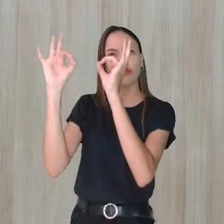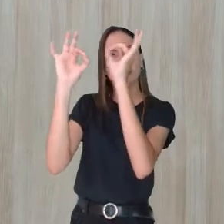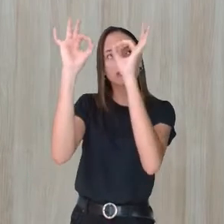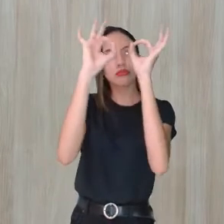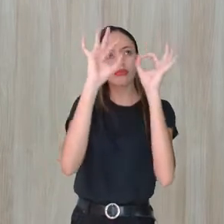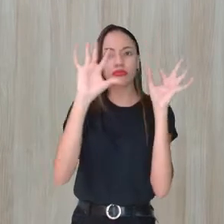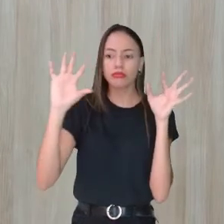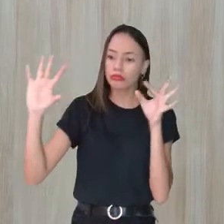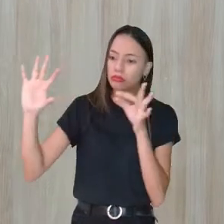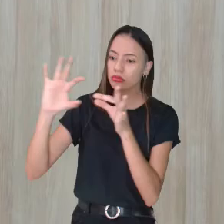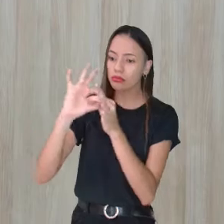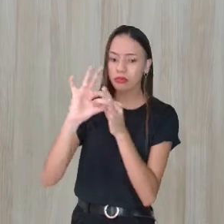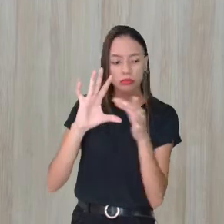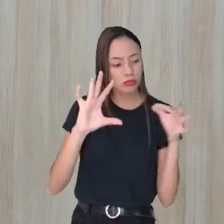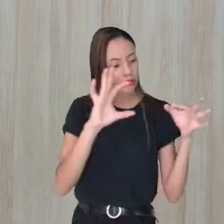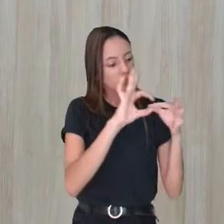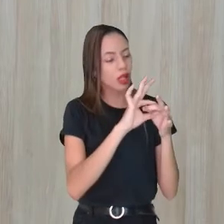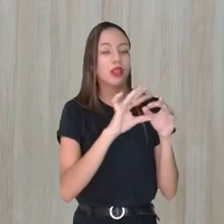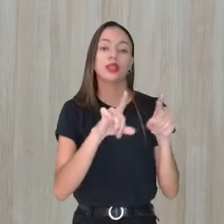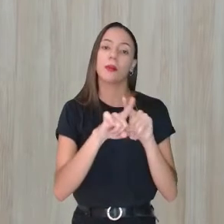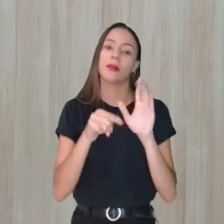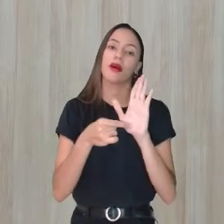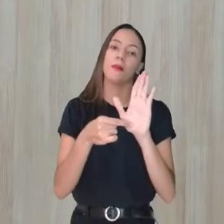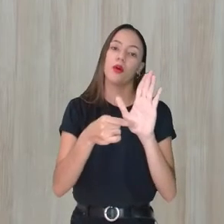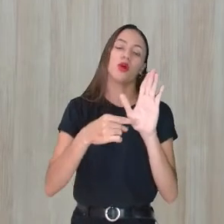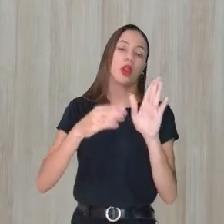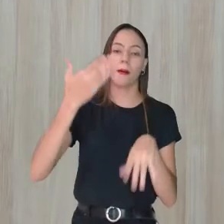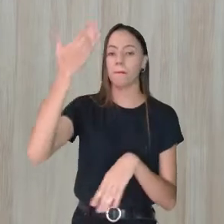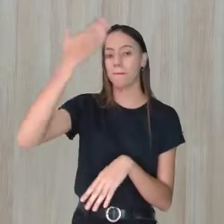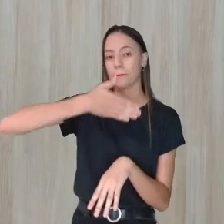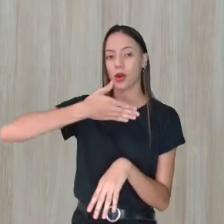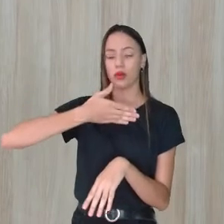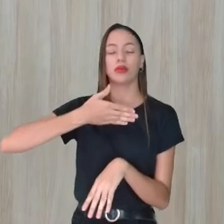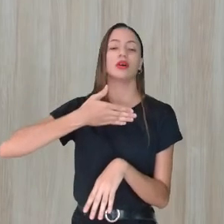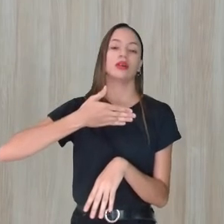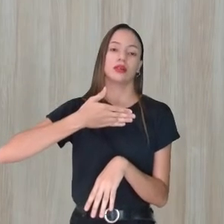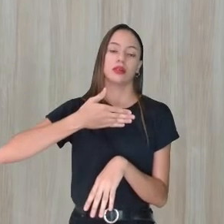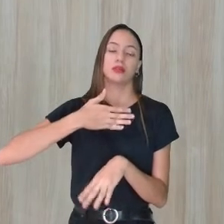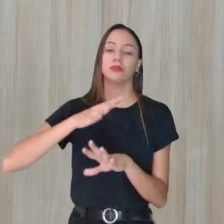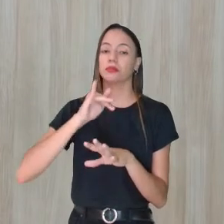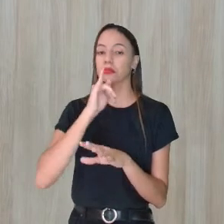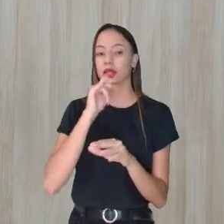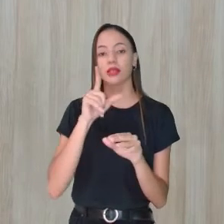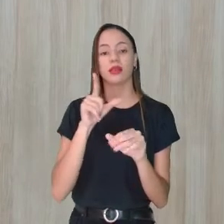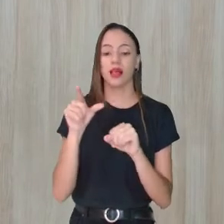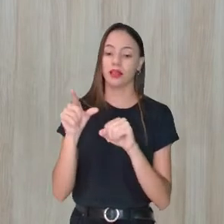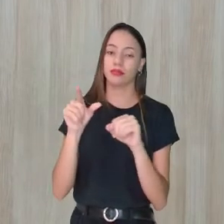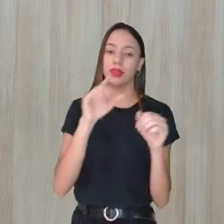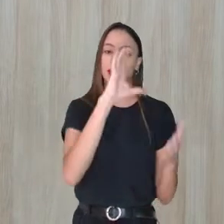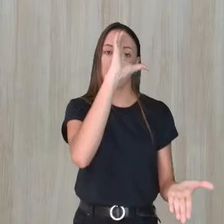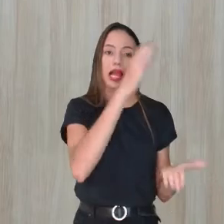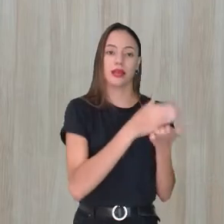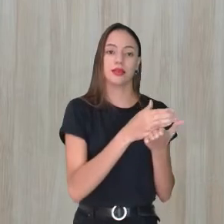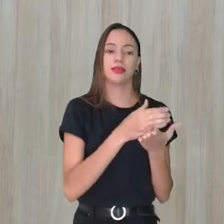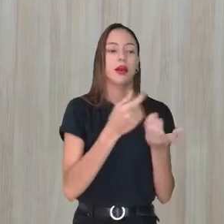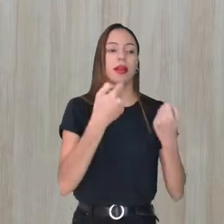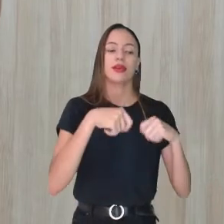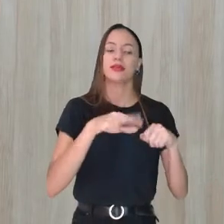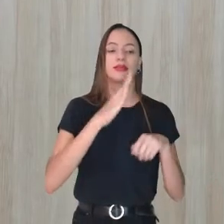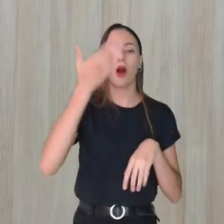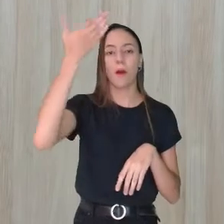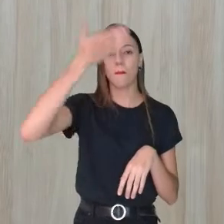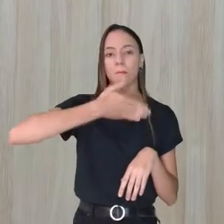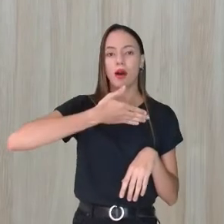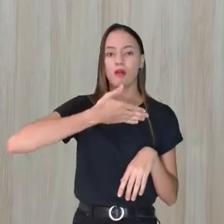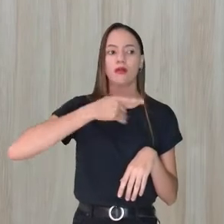tempo essa comprovação, né? A tese ela traz para a gente essa comprovação, né? De algo